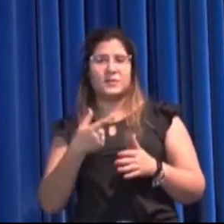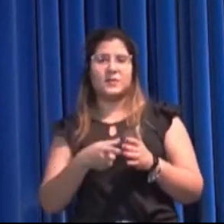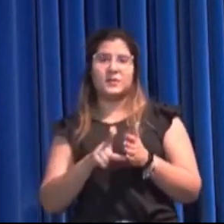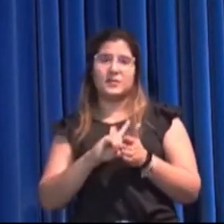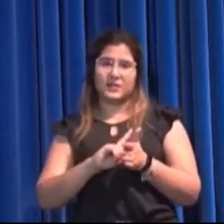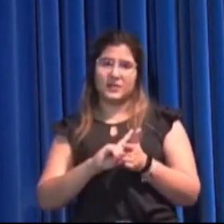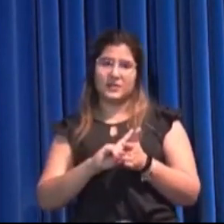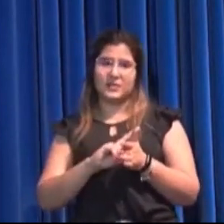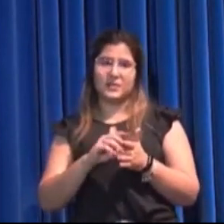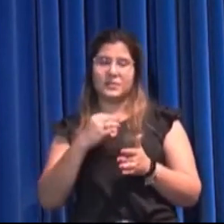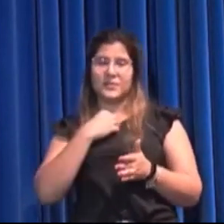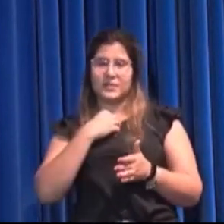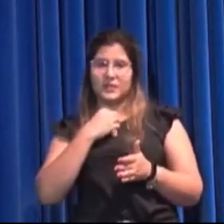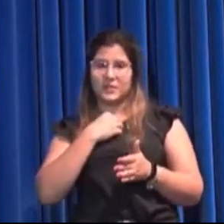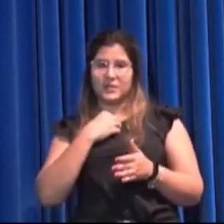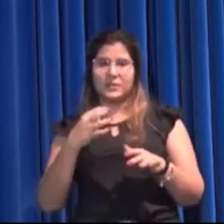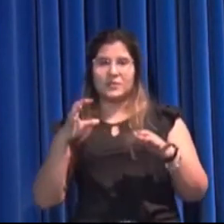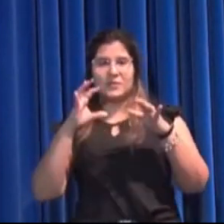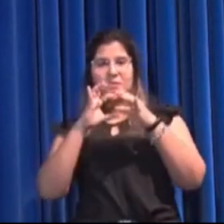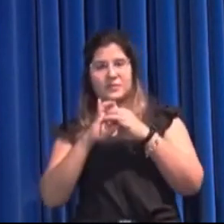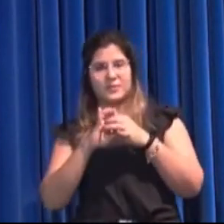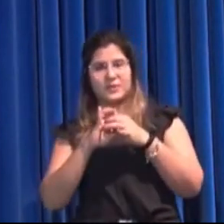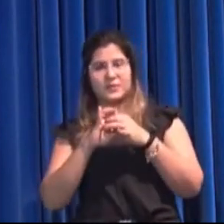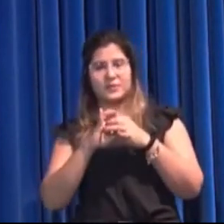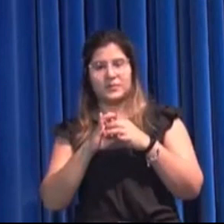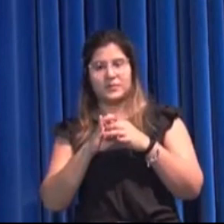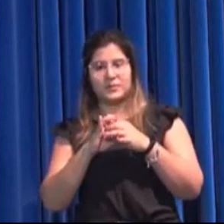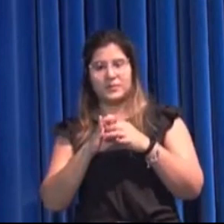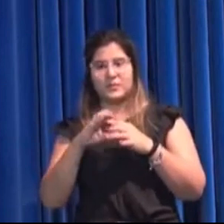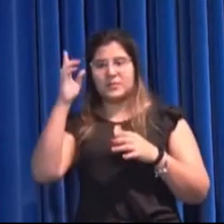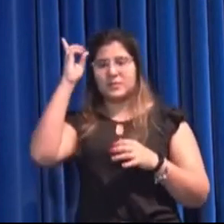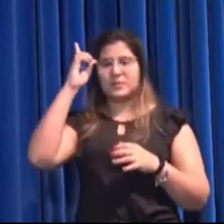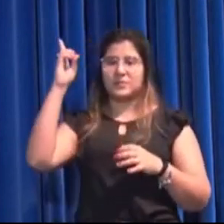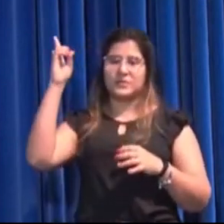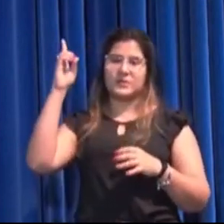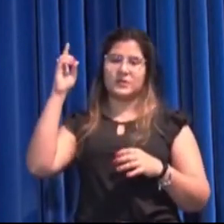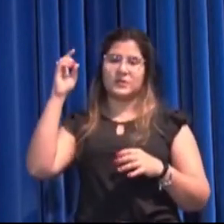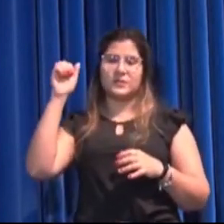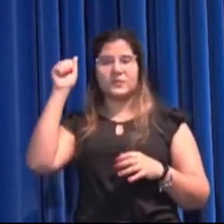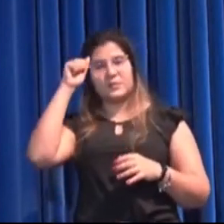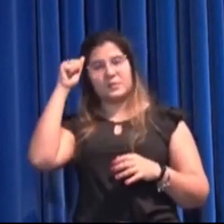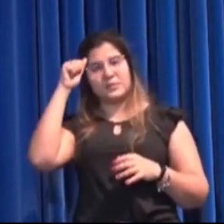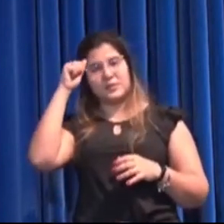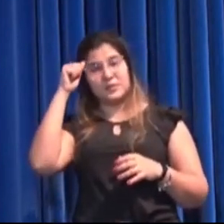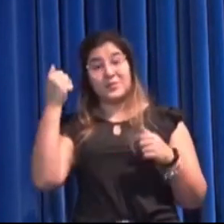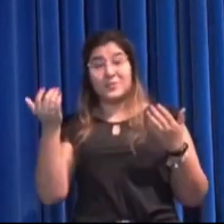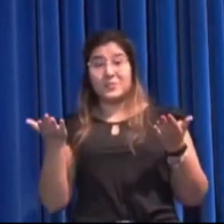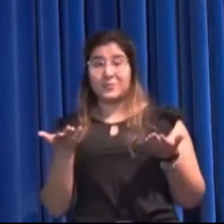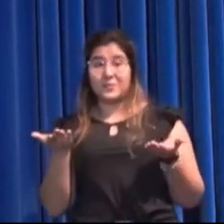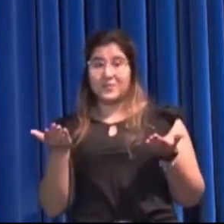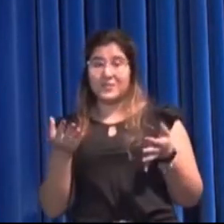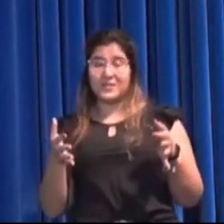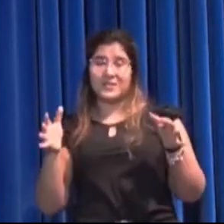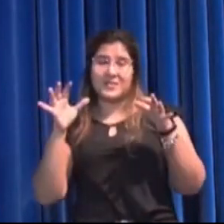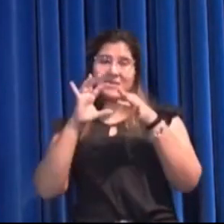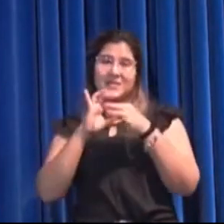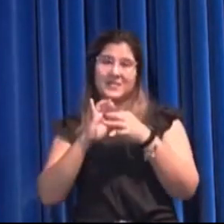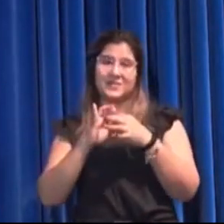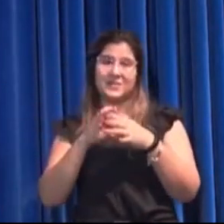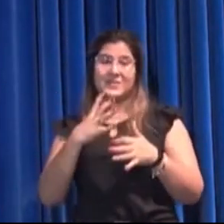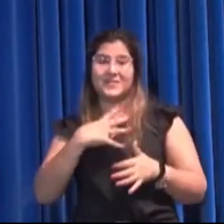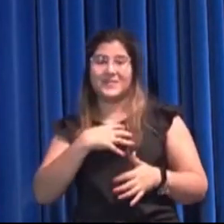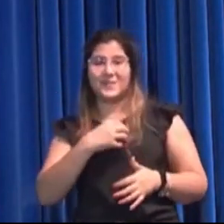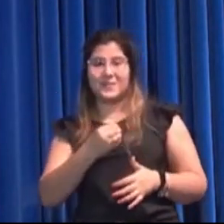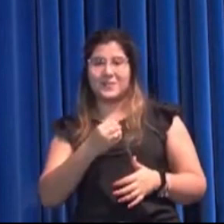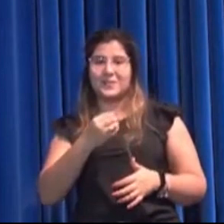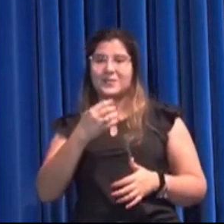pecado, que era um relacionamento de criatura e criador, hoje passou a ser um relacionamento de filho